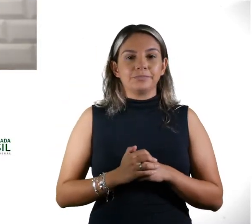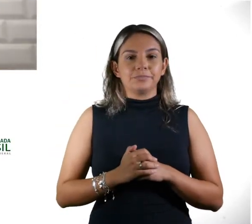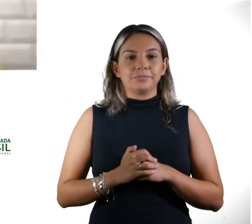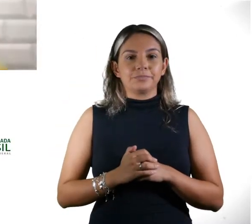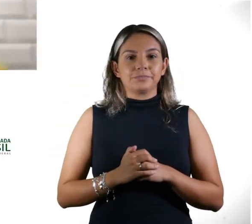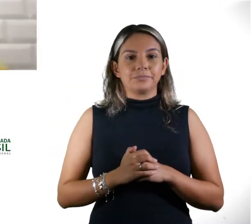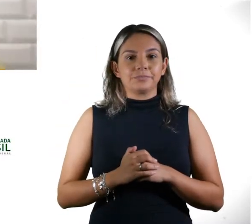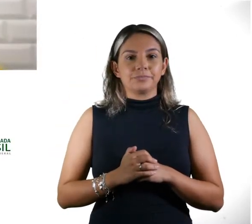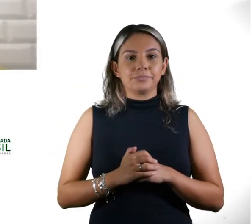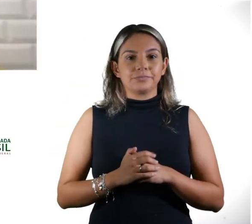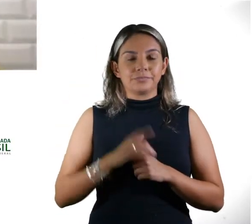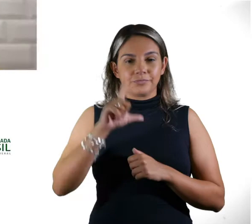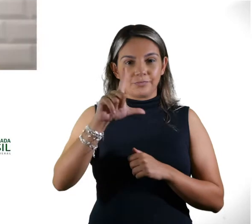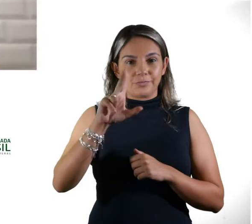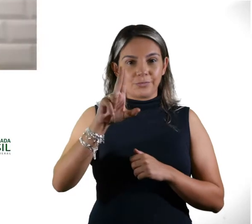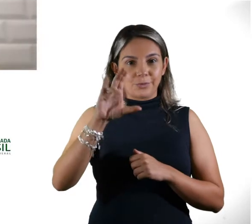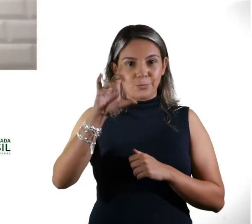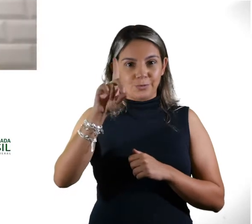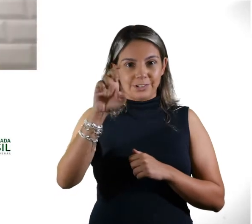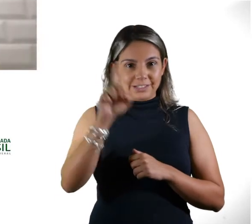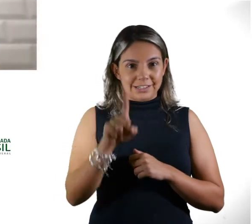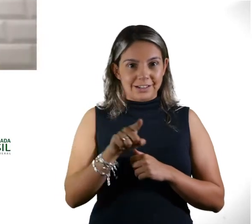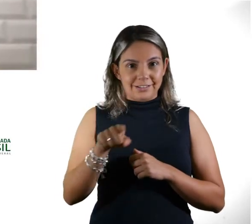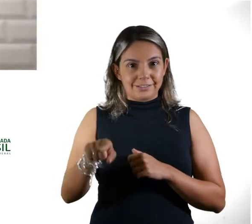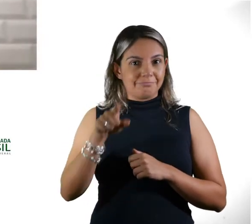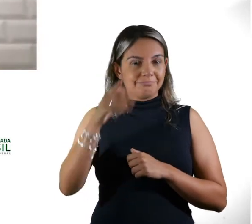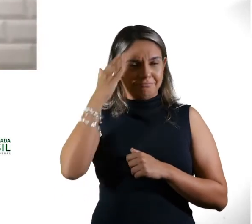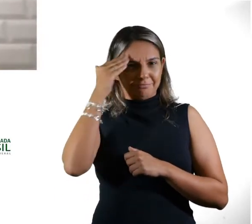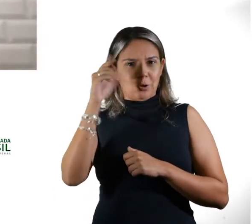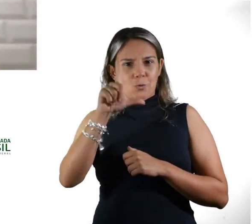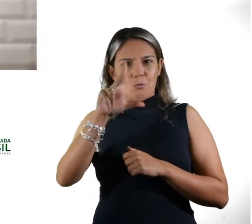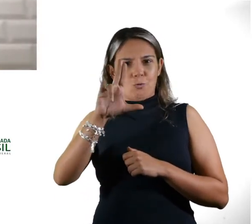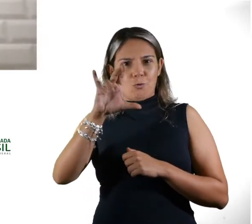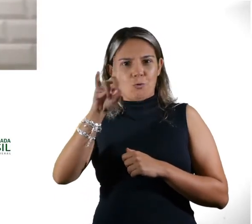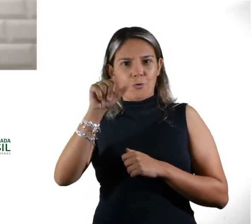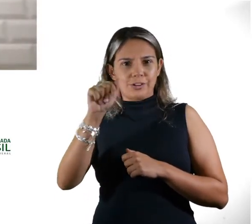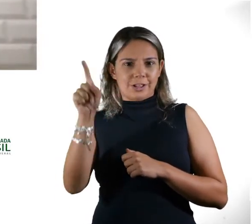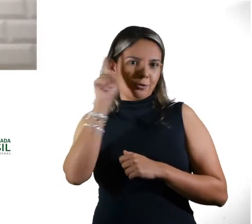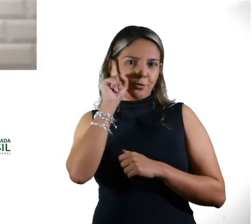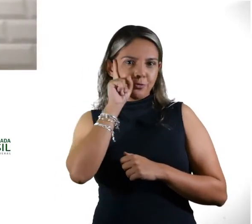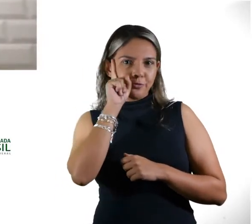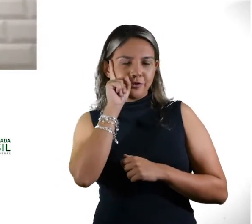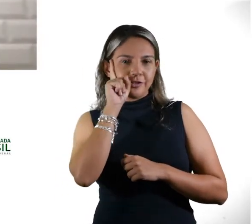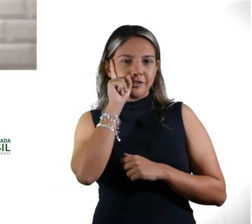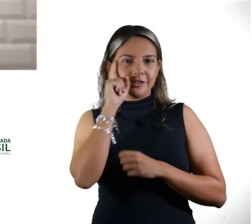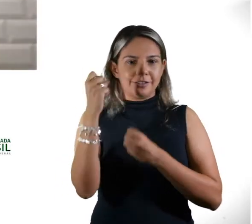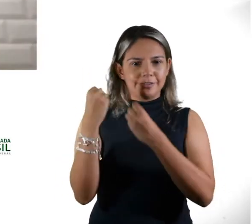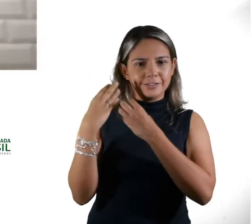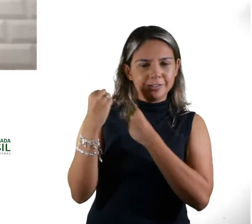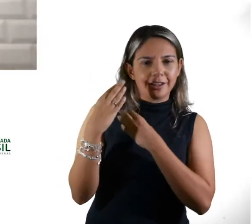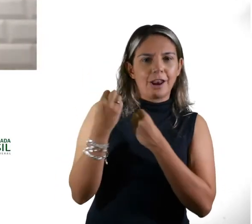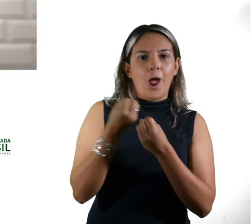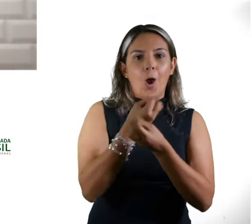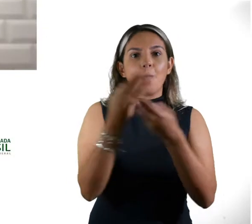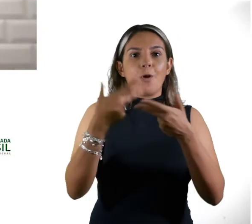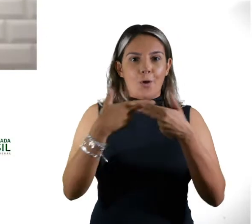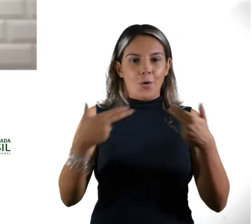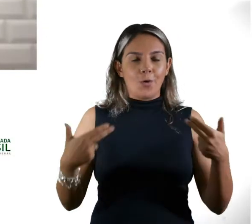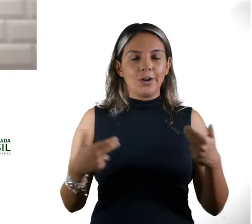a lucidez, porque as crianças têm uma enorme lucidez e todos os dias nos ensinam alguma